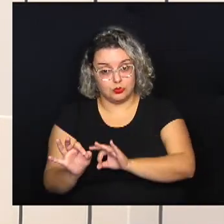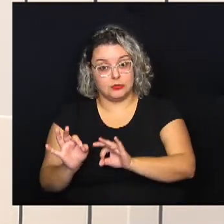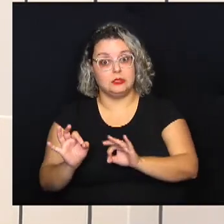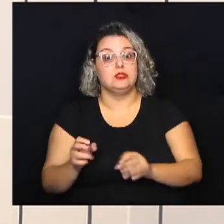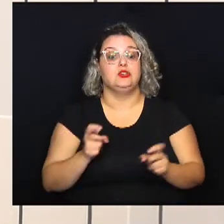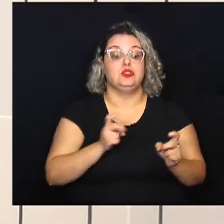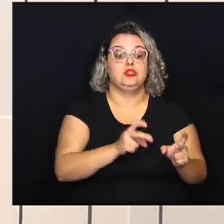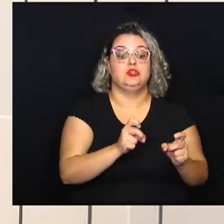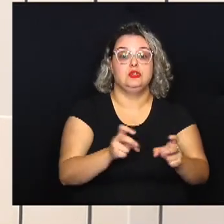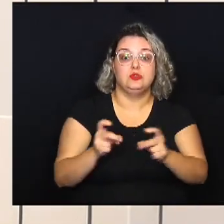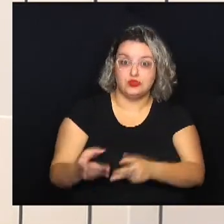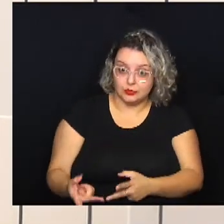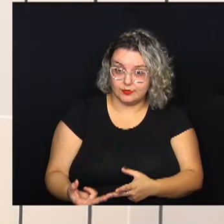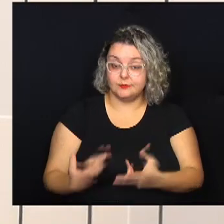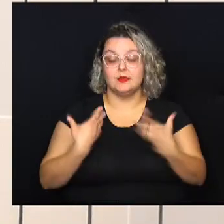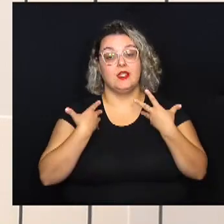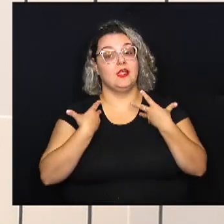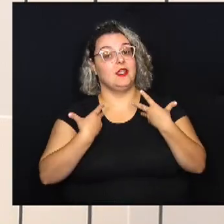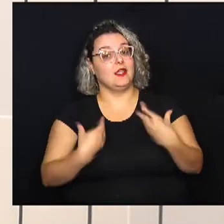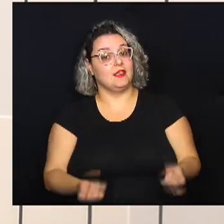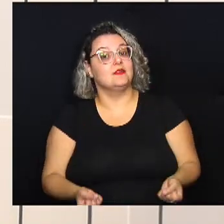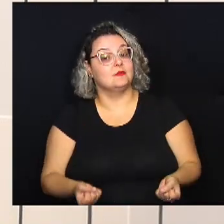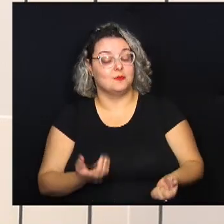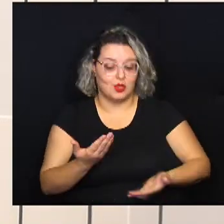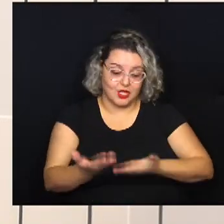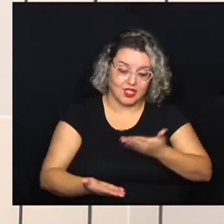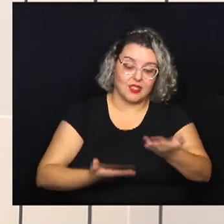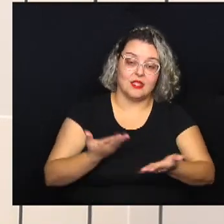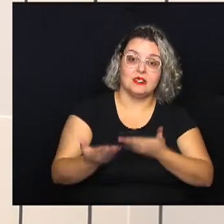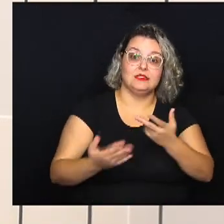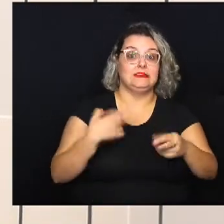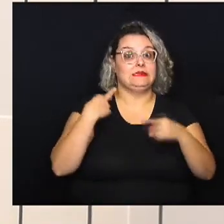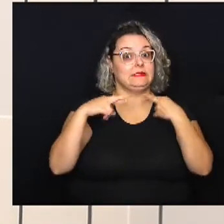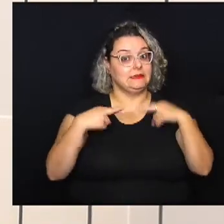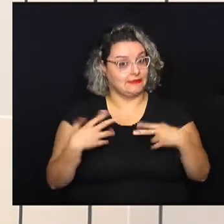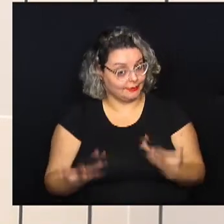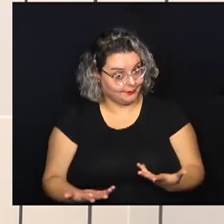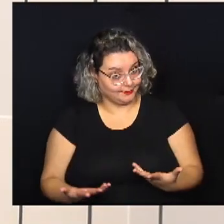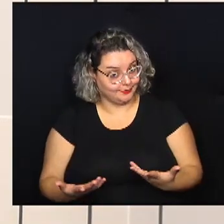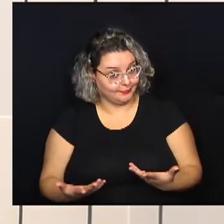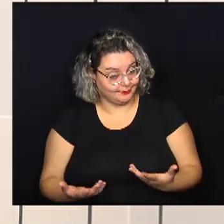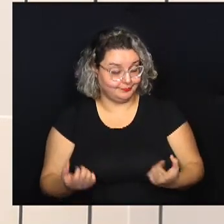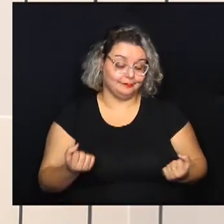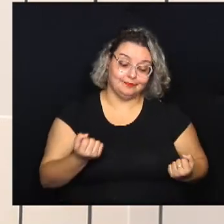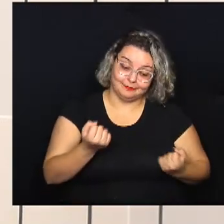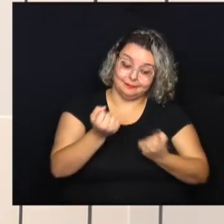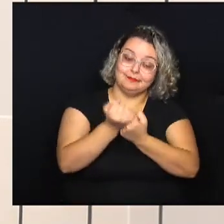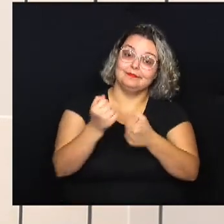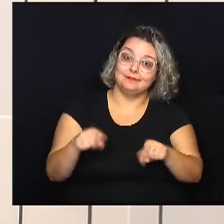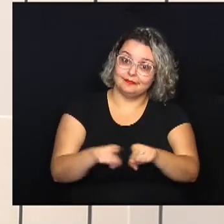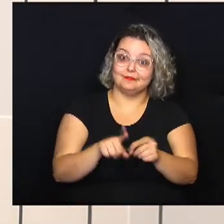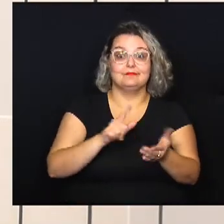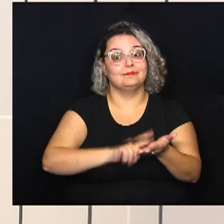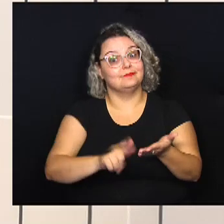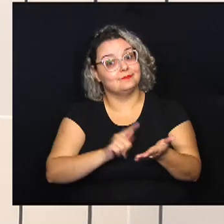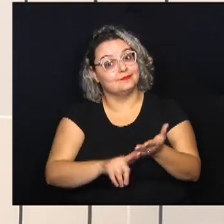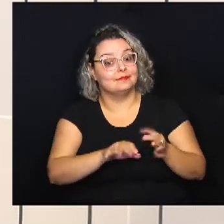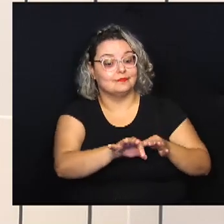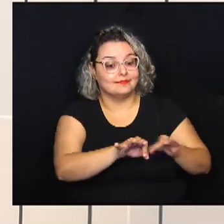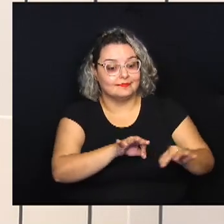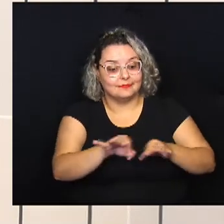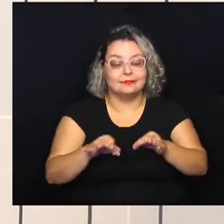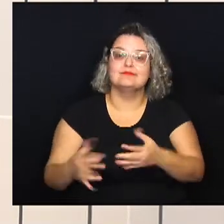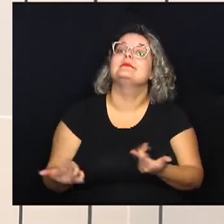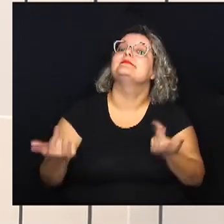vendas, recebimento e tratamento de reclamações, apoio também com limpeza, com organização